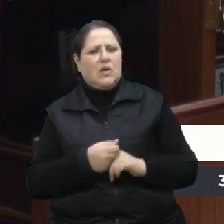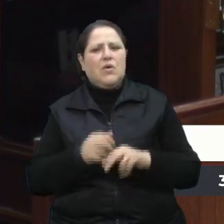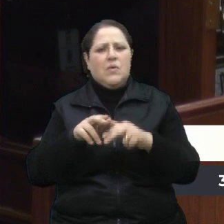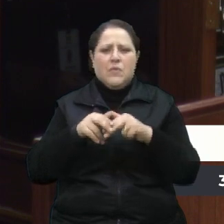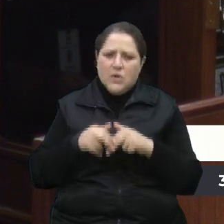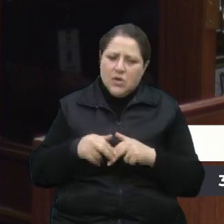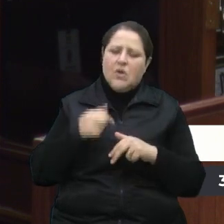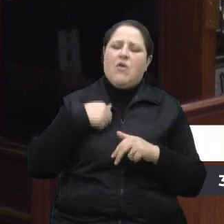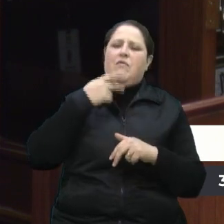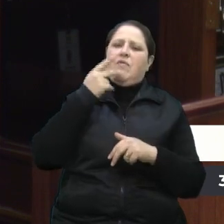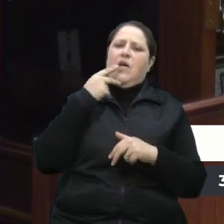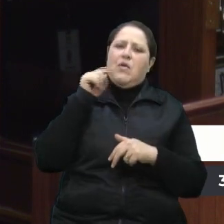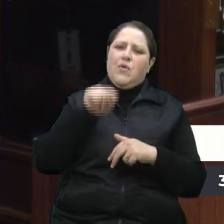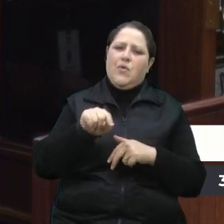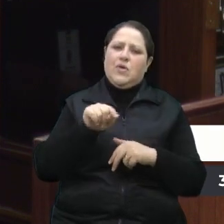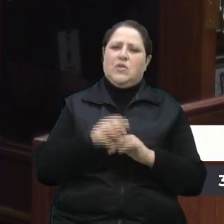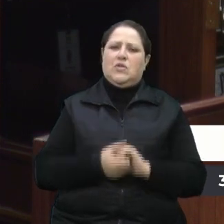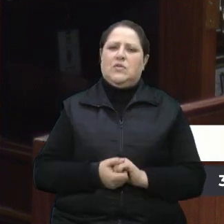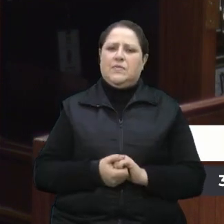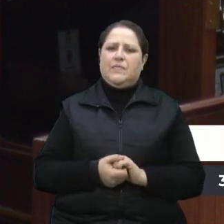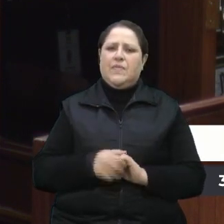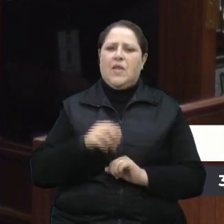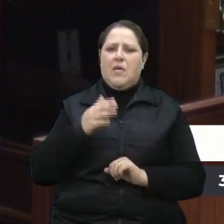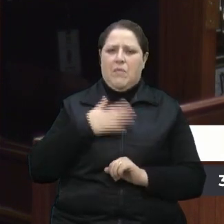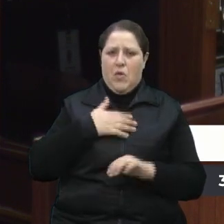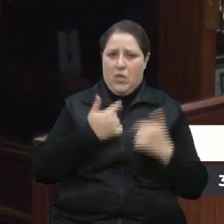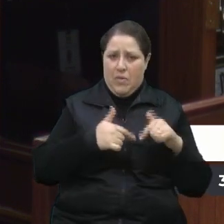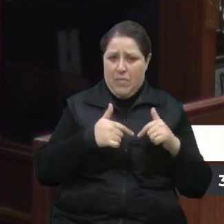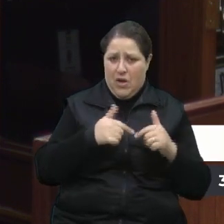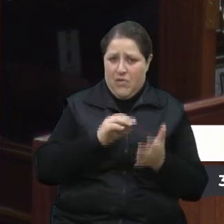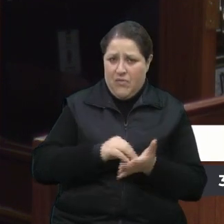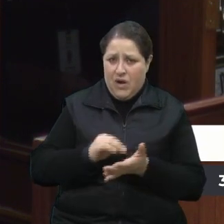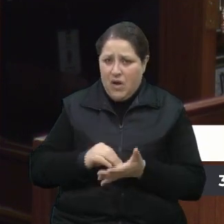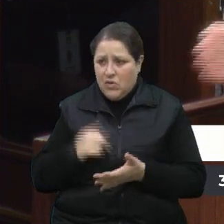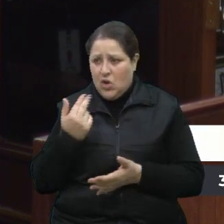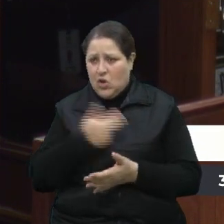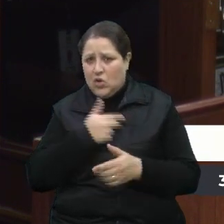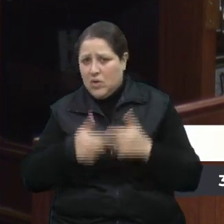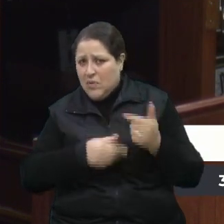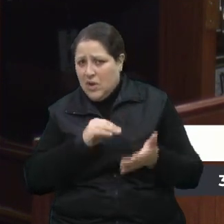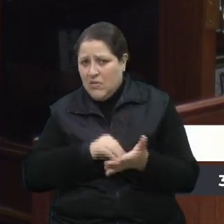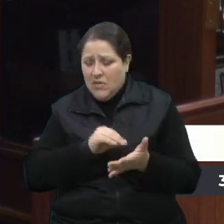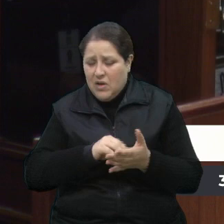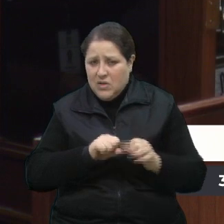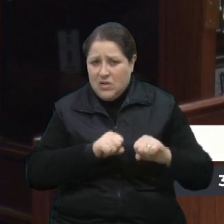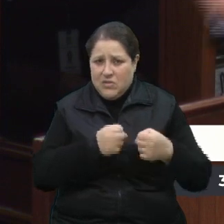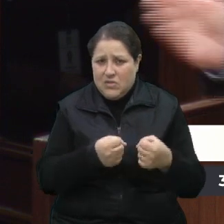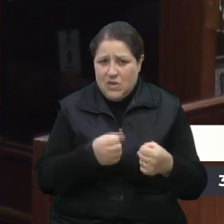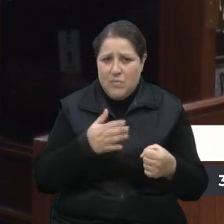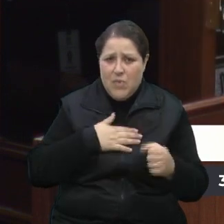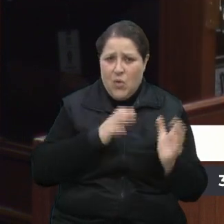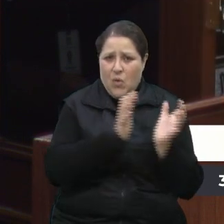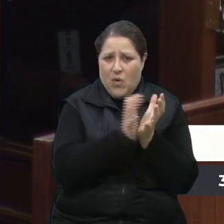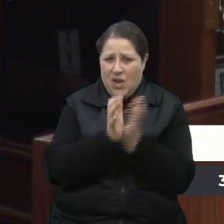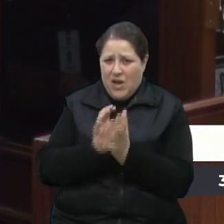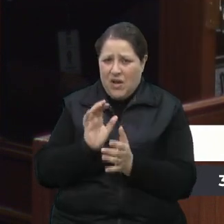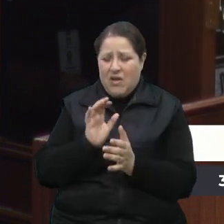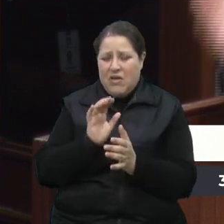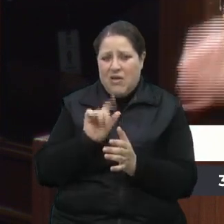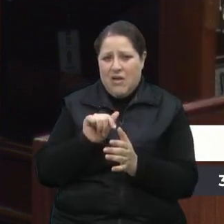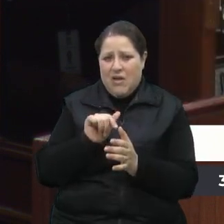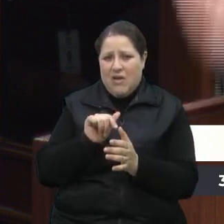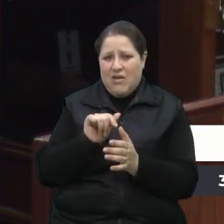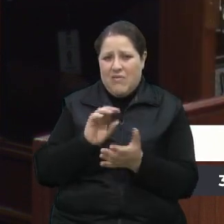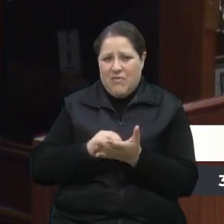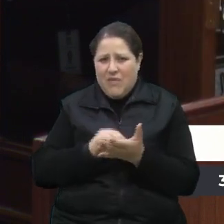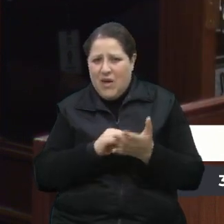não é falta do nosso trabalho não é não é falta de empenho meu do meus colegas parlamentares do